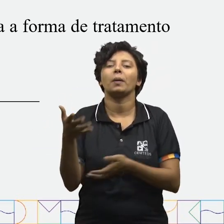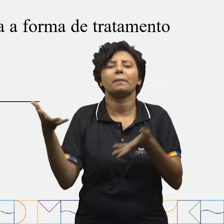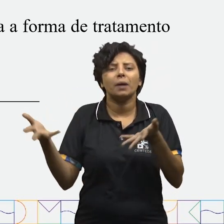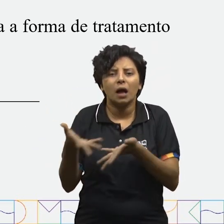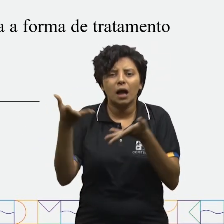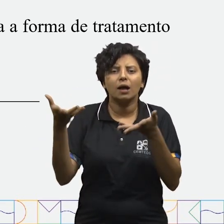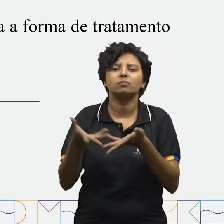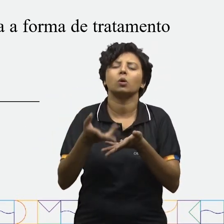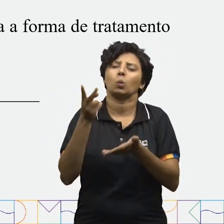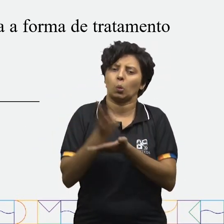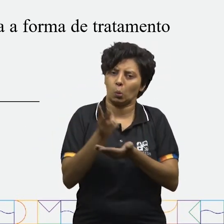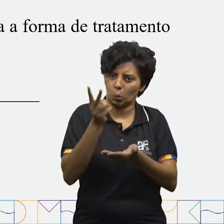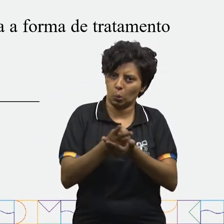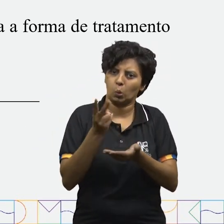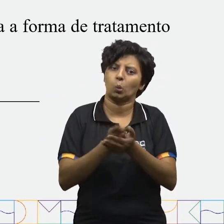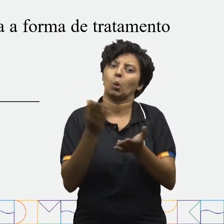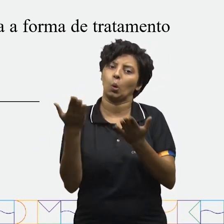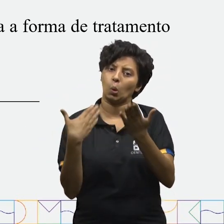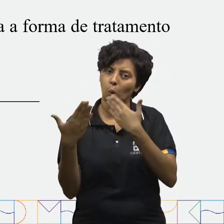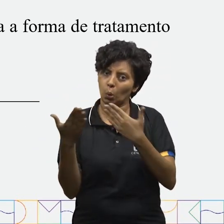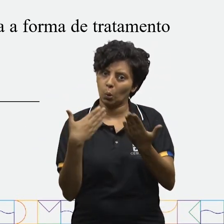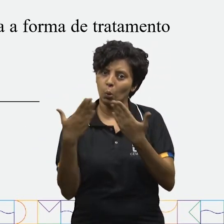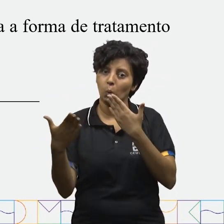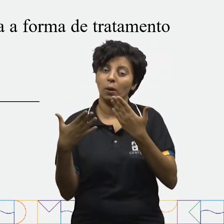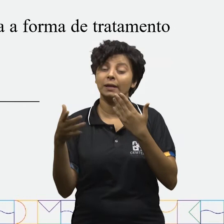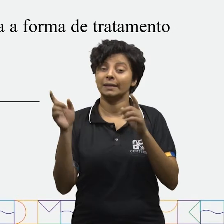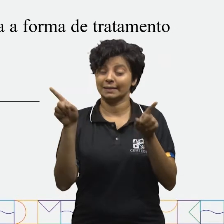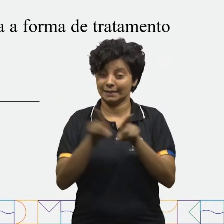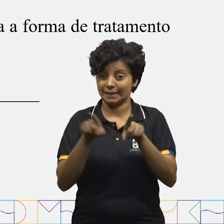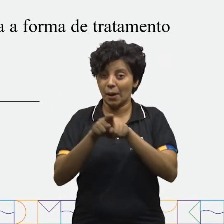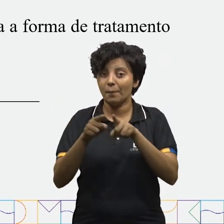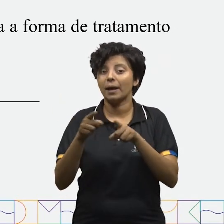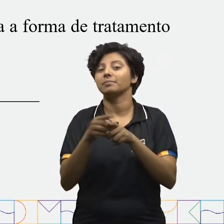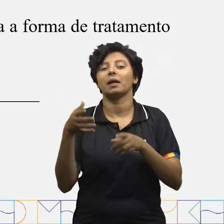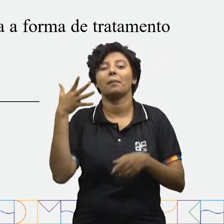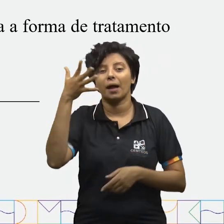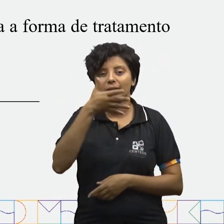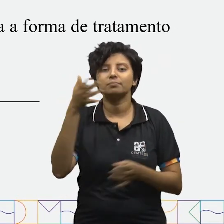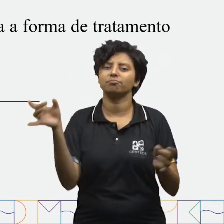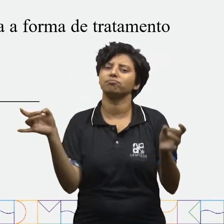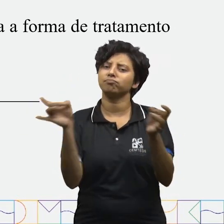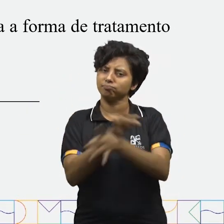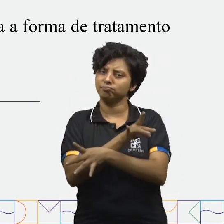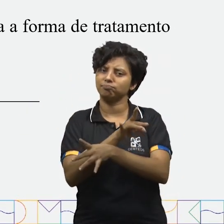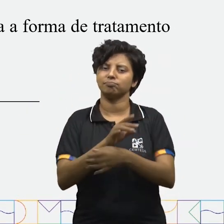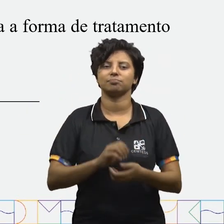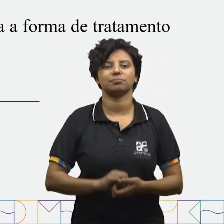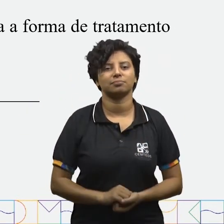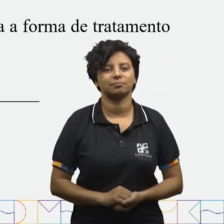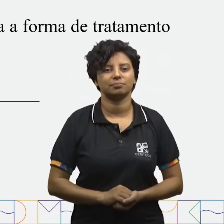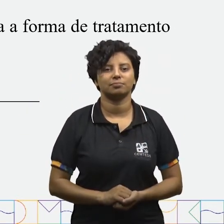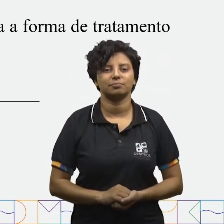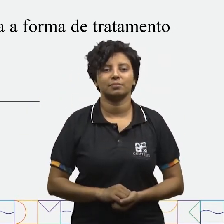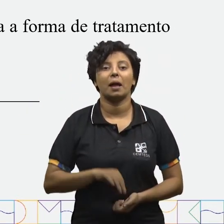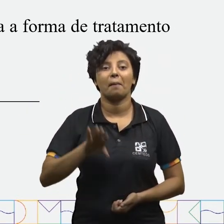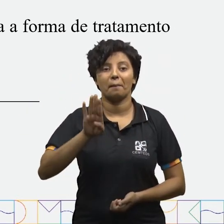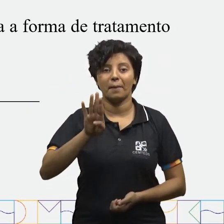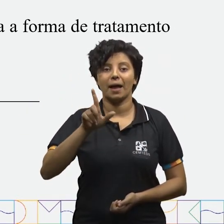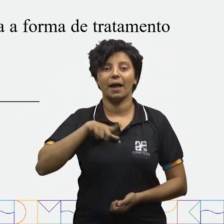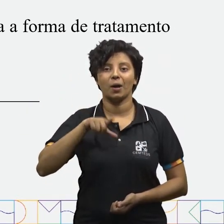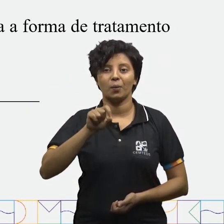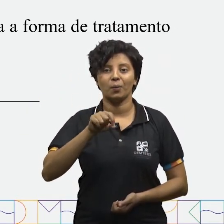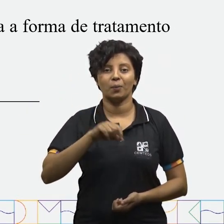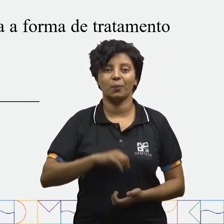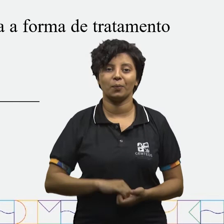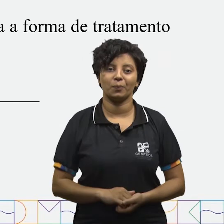outro, incentivamos a continuação da conversa e a transmissão completa da mensagem. Na letra